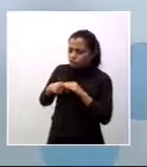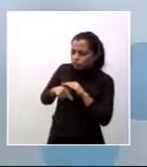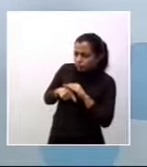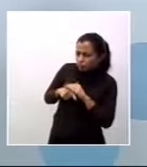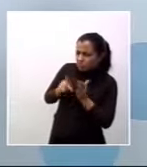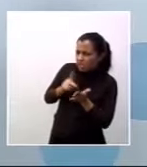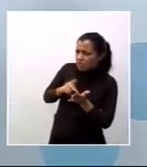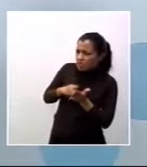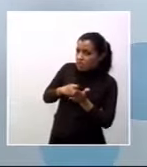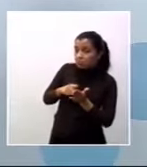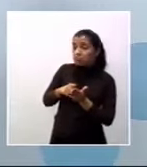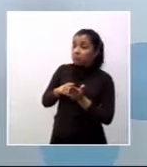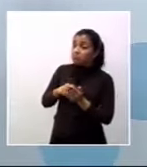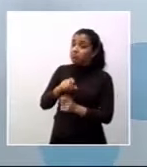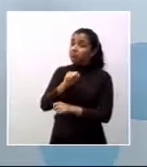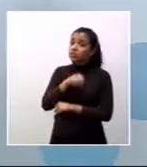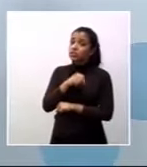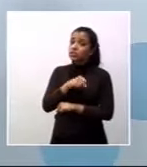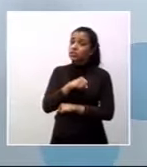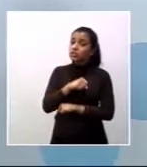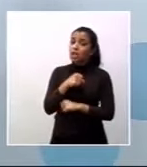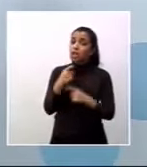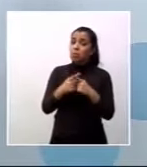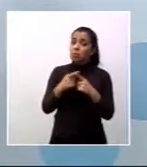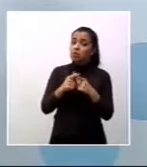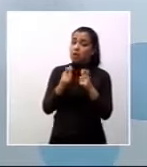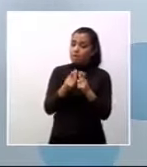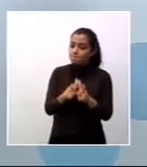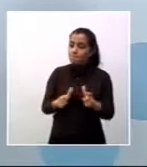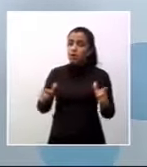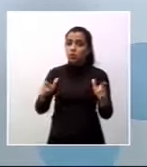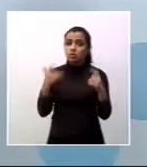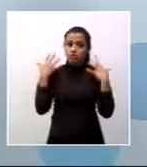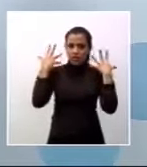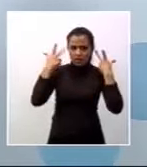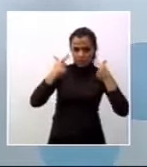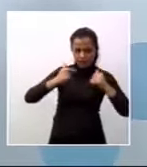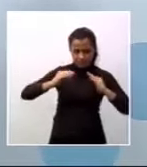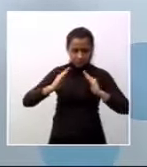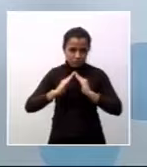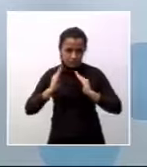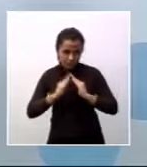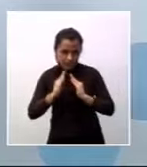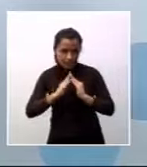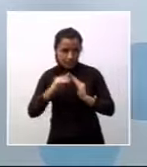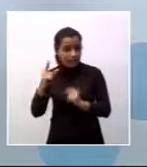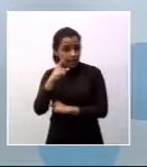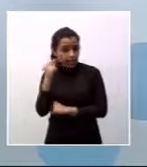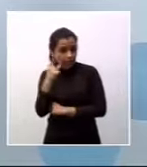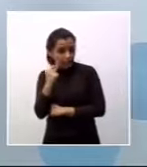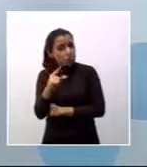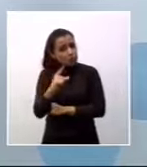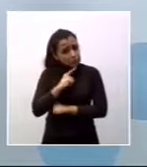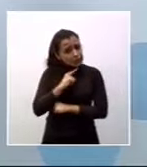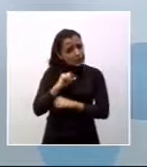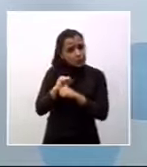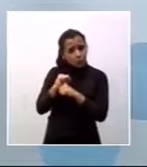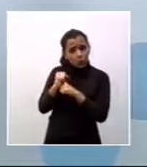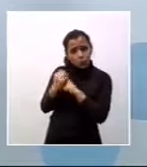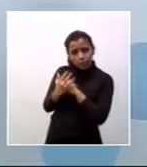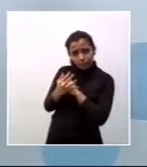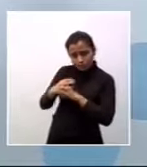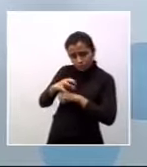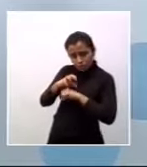sem então a maioria dos nossos animais domésticos principalmente para gatos tem sim o coronavírus